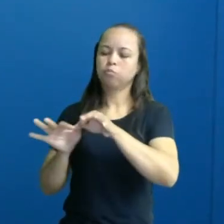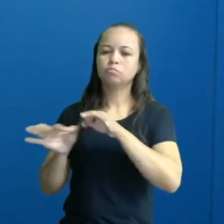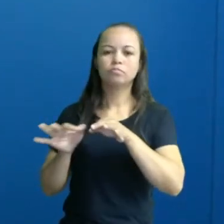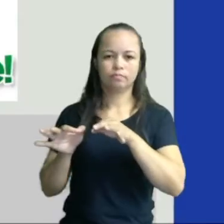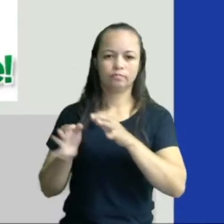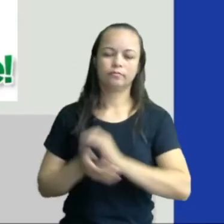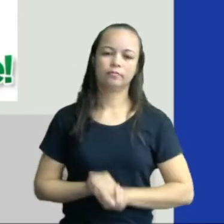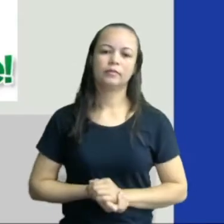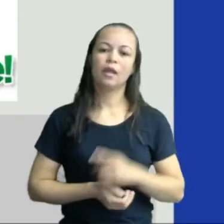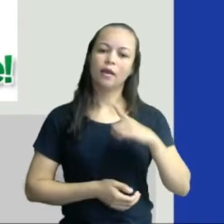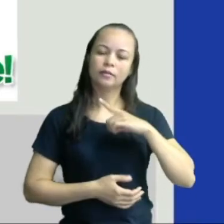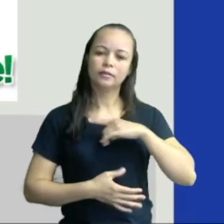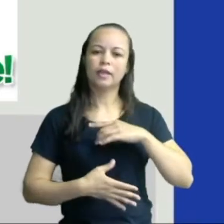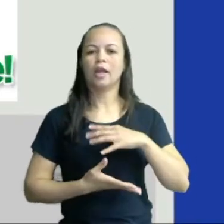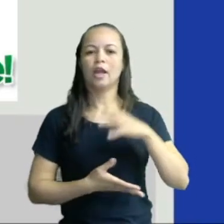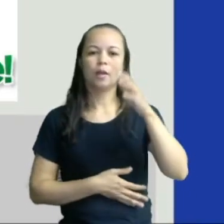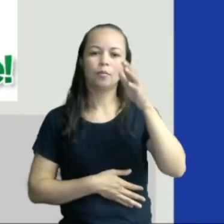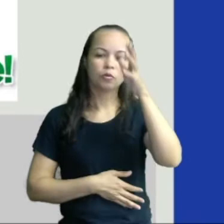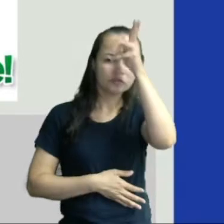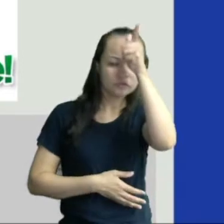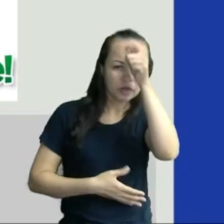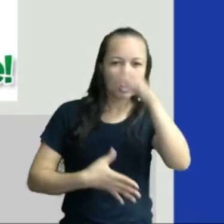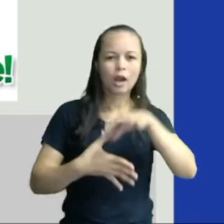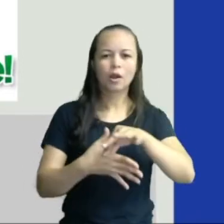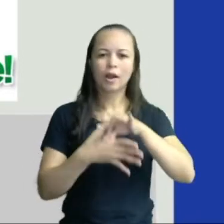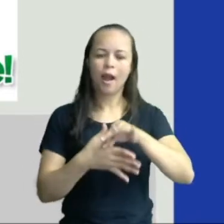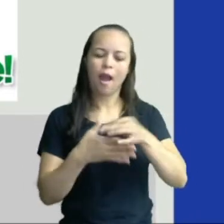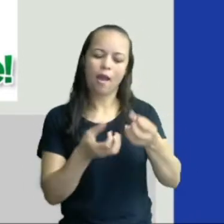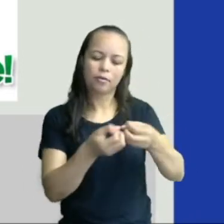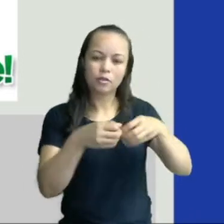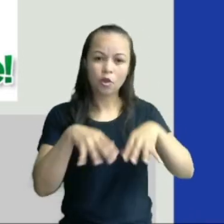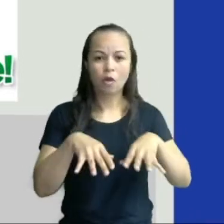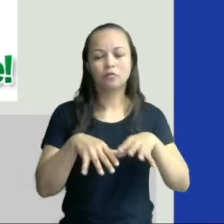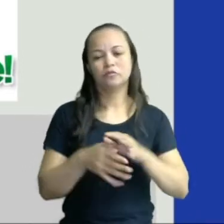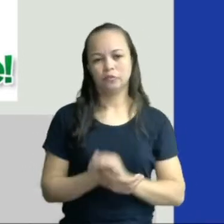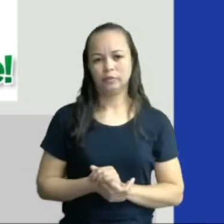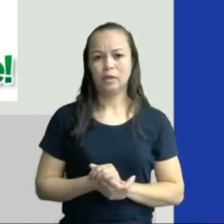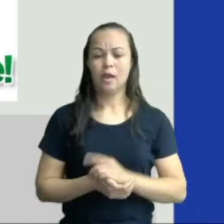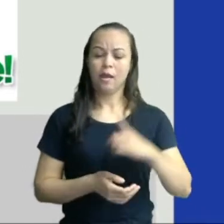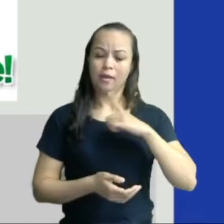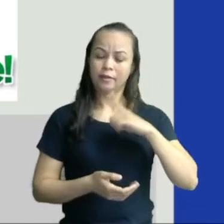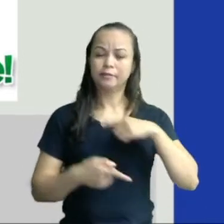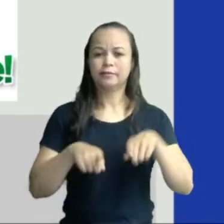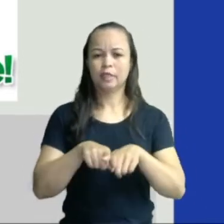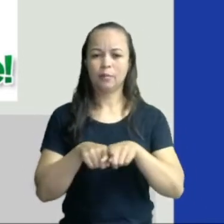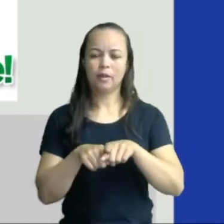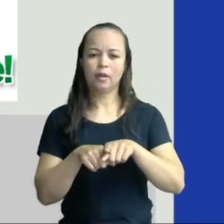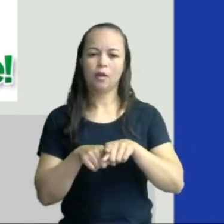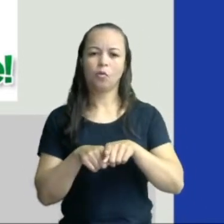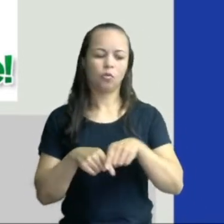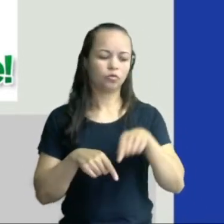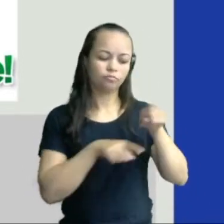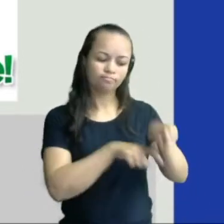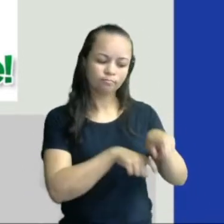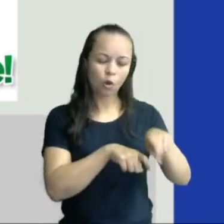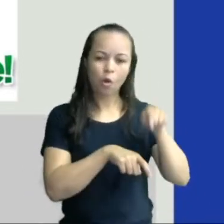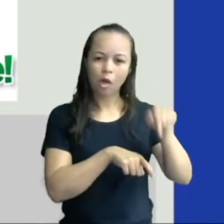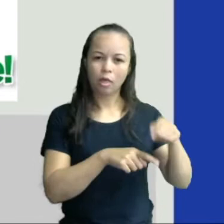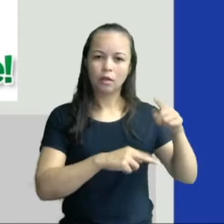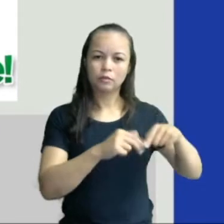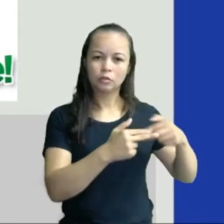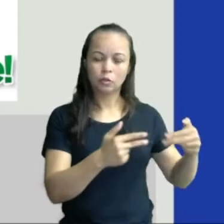ó, frango, carne, ovos, certo? E também tem alguns produtos que vêm do campo, mas eles servem